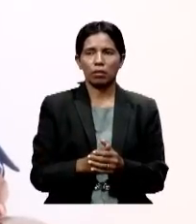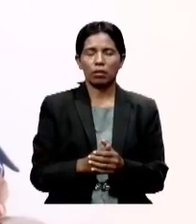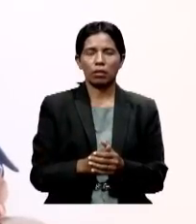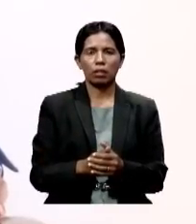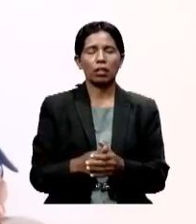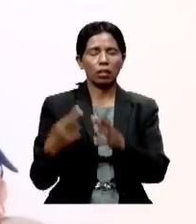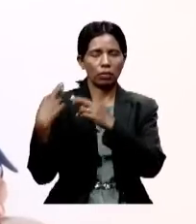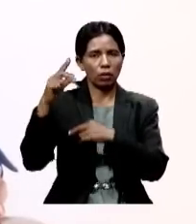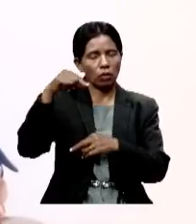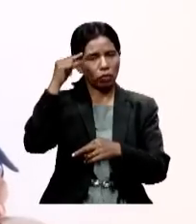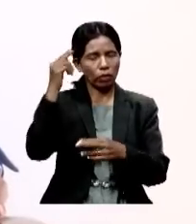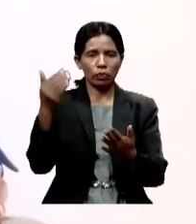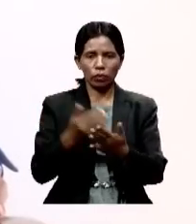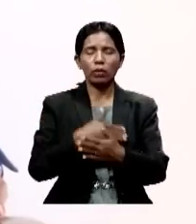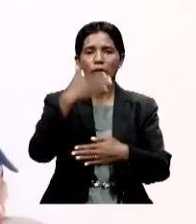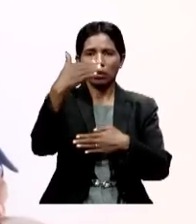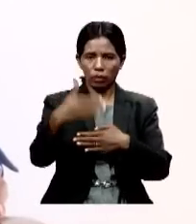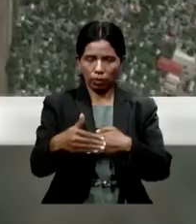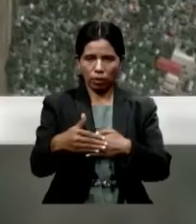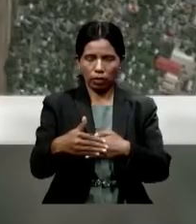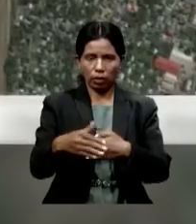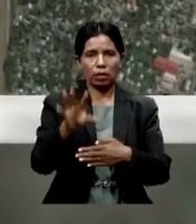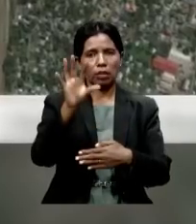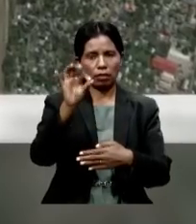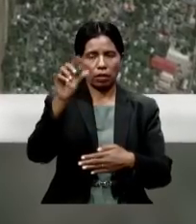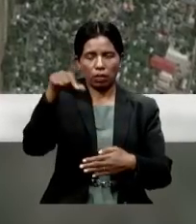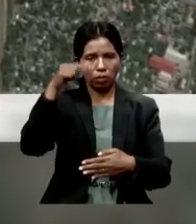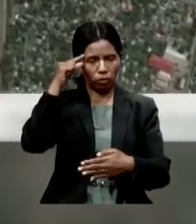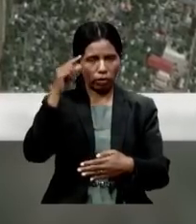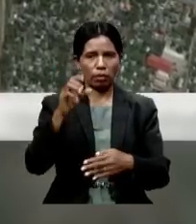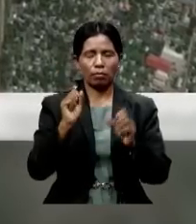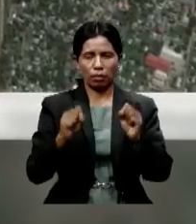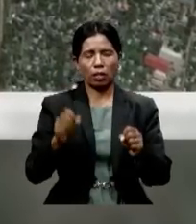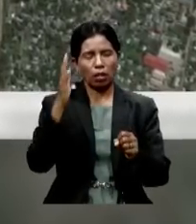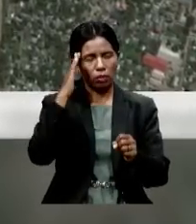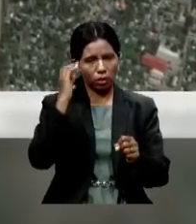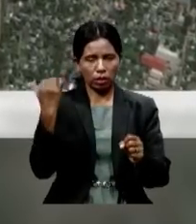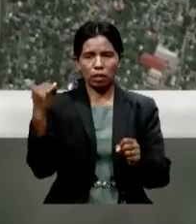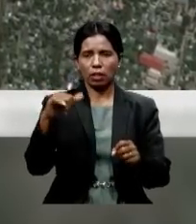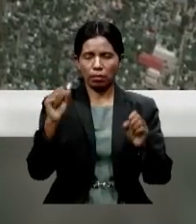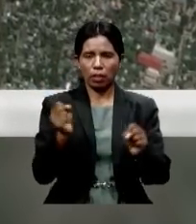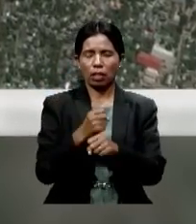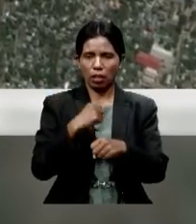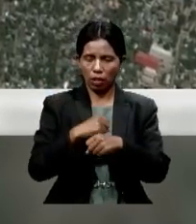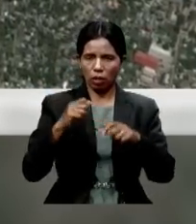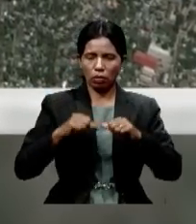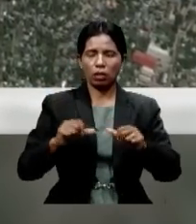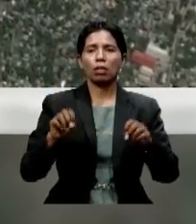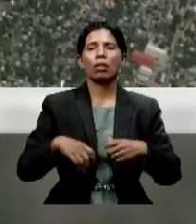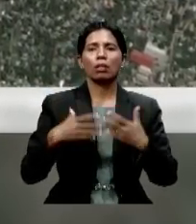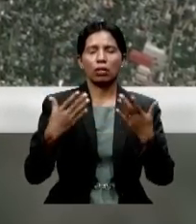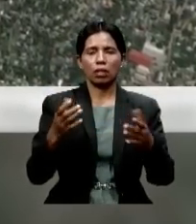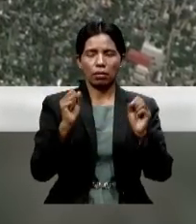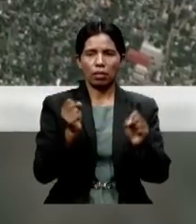ia mandato governo ida mai, nono governo constitucional, hano insira bele continua, para o insaba, para